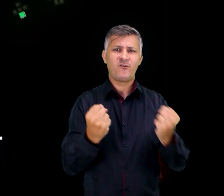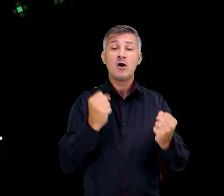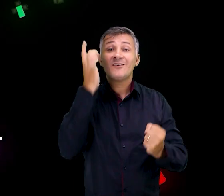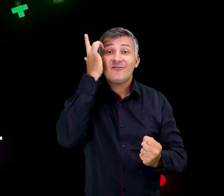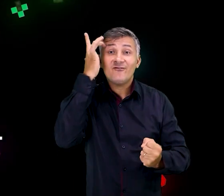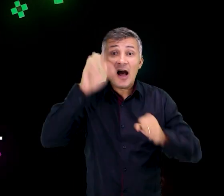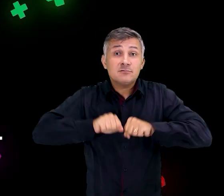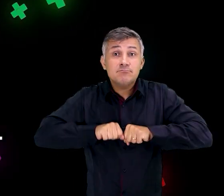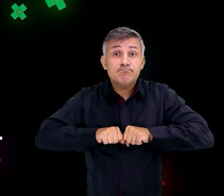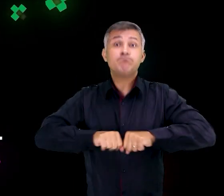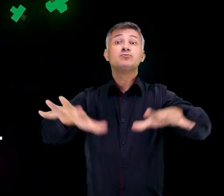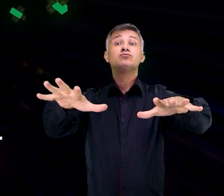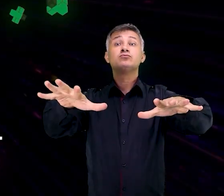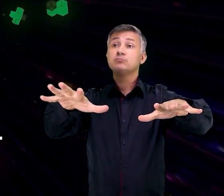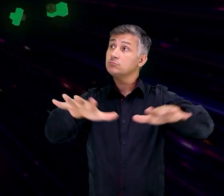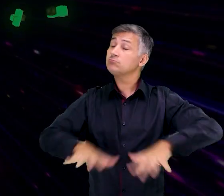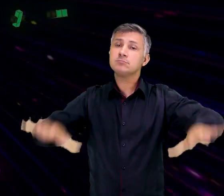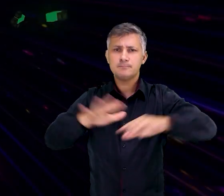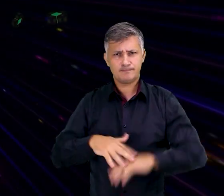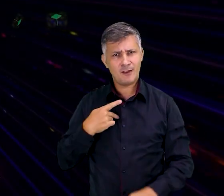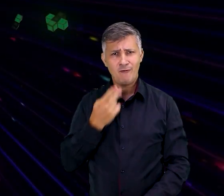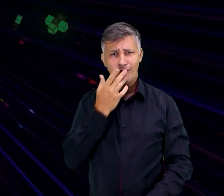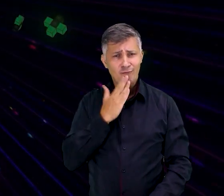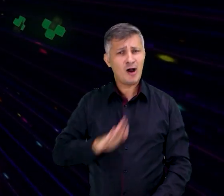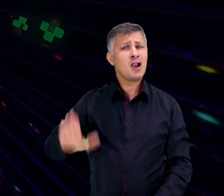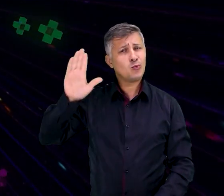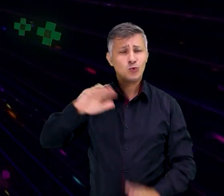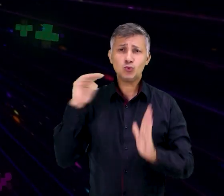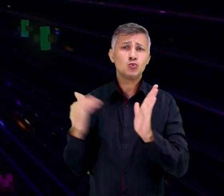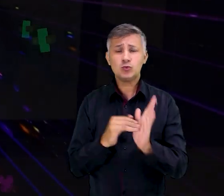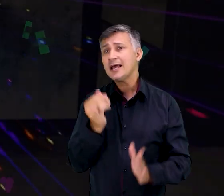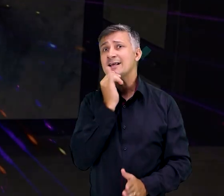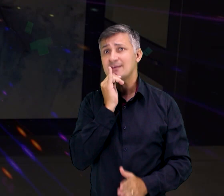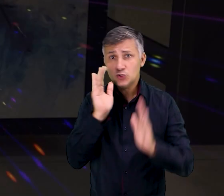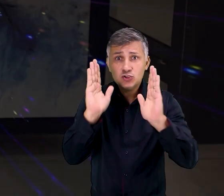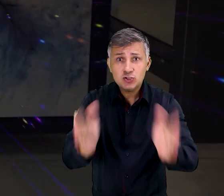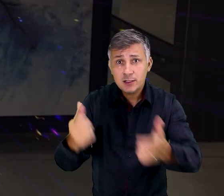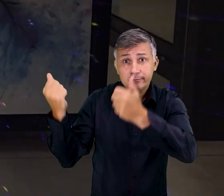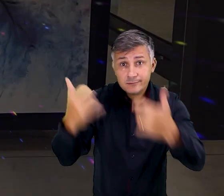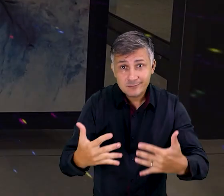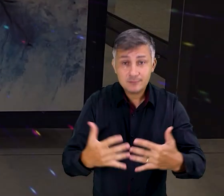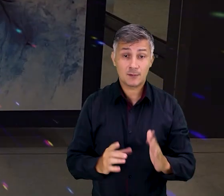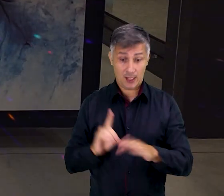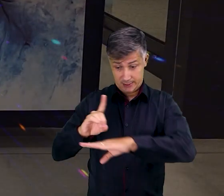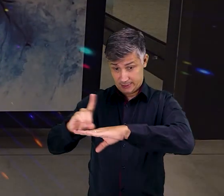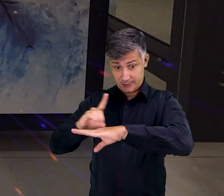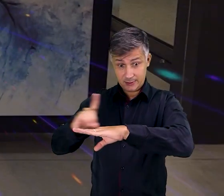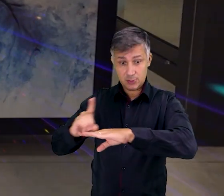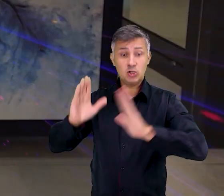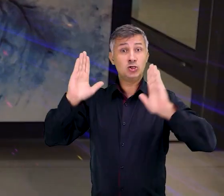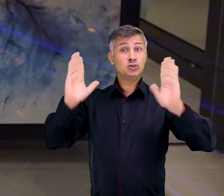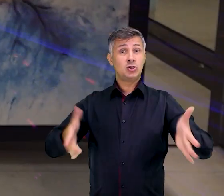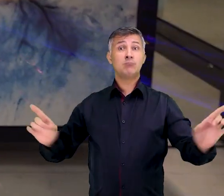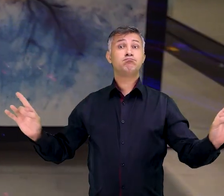a disseminação desse legado. Eu afirmo, como conclusão de todos os exemplos dados, que o